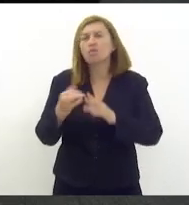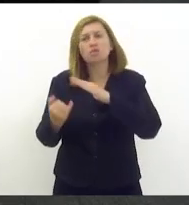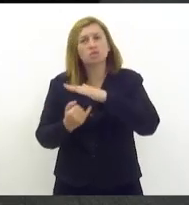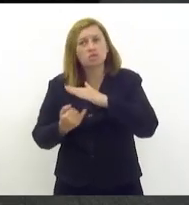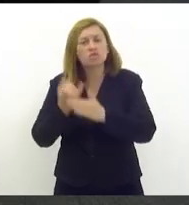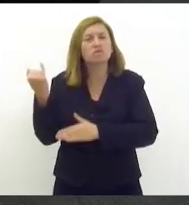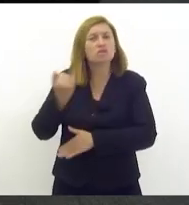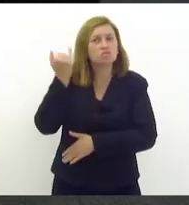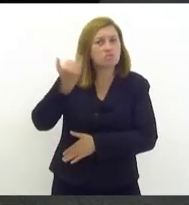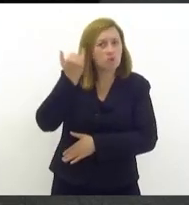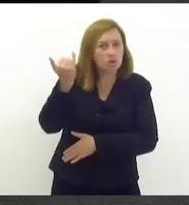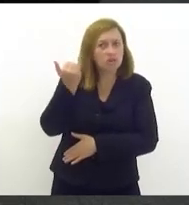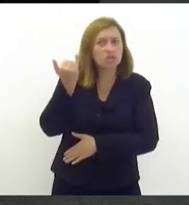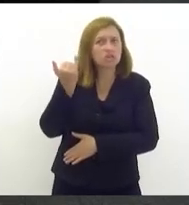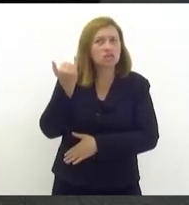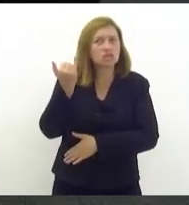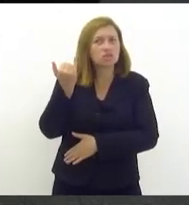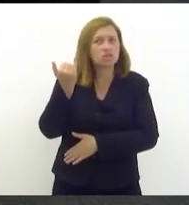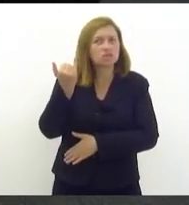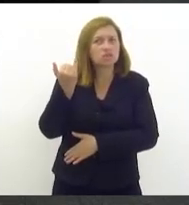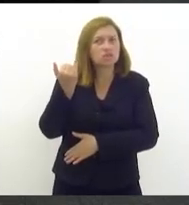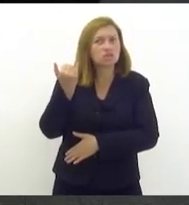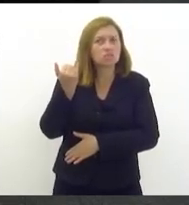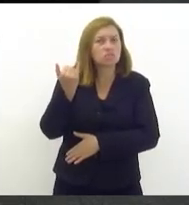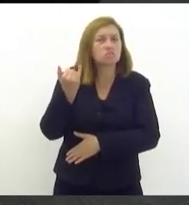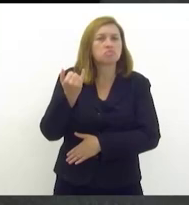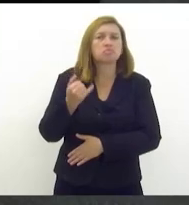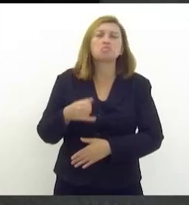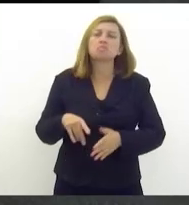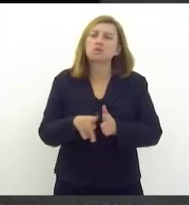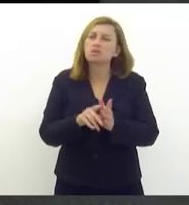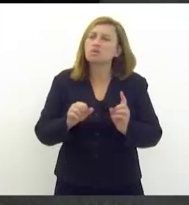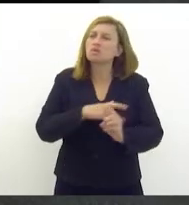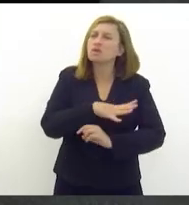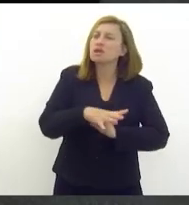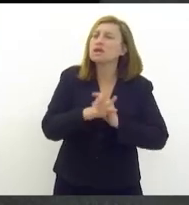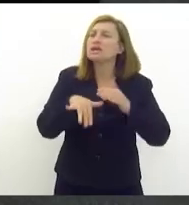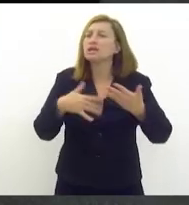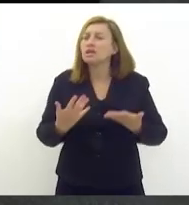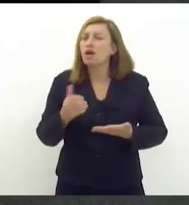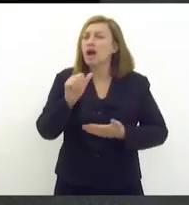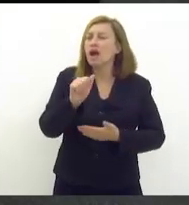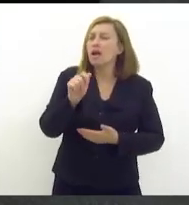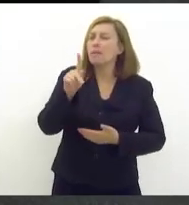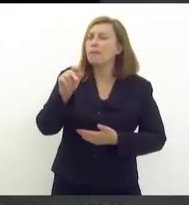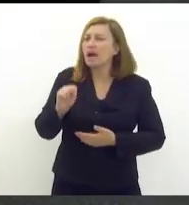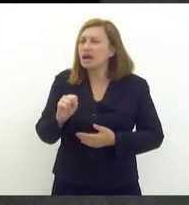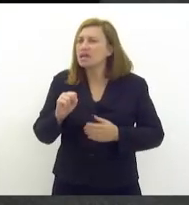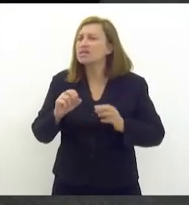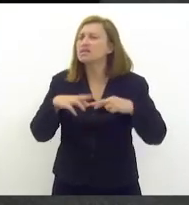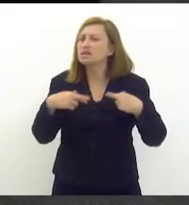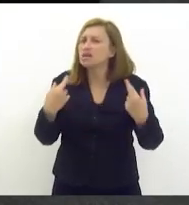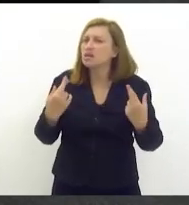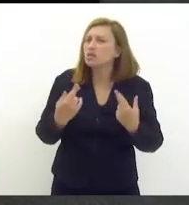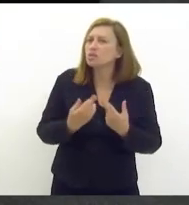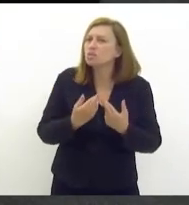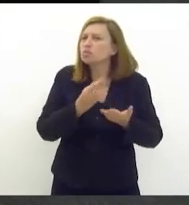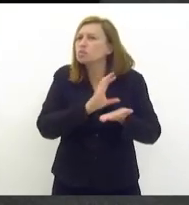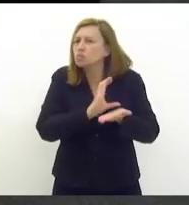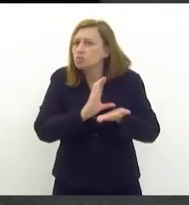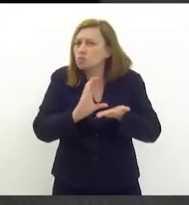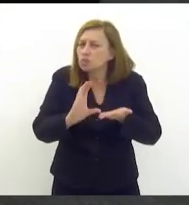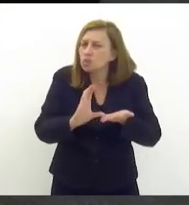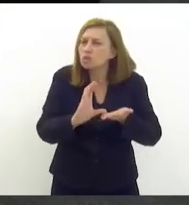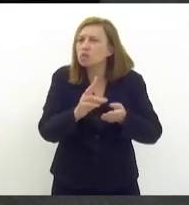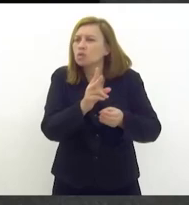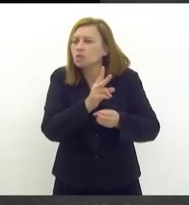de altíssimo cunho social Então as a paz ela se reúne Que recurso para buscar